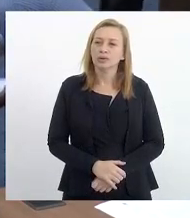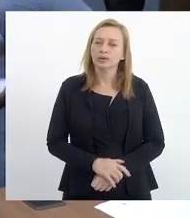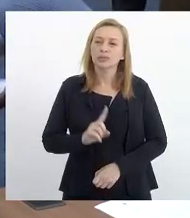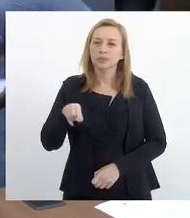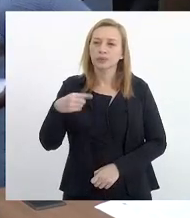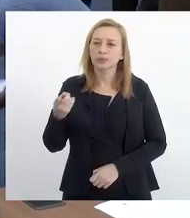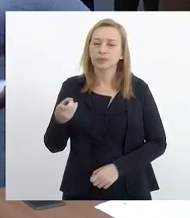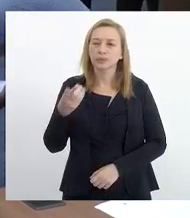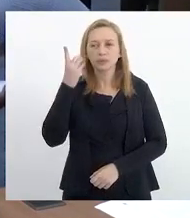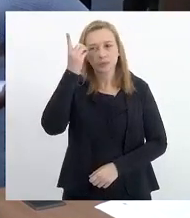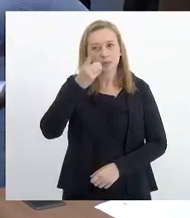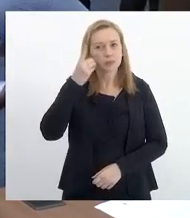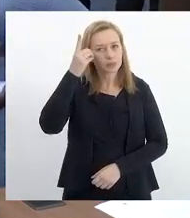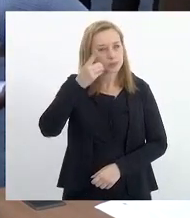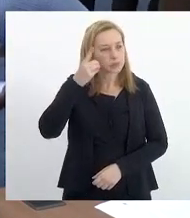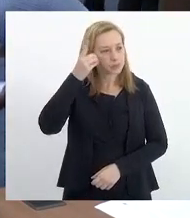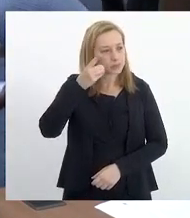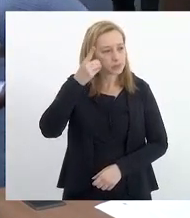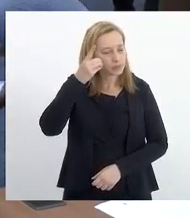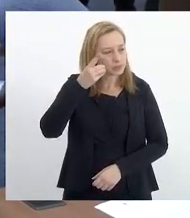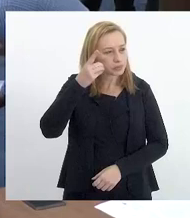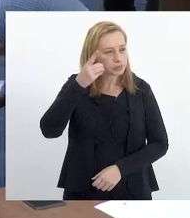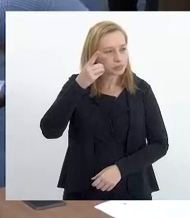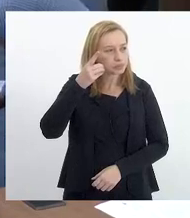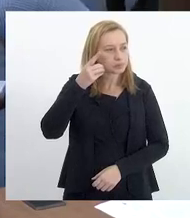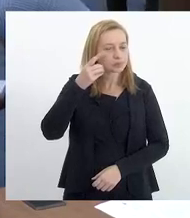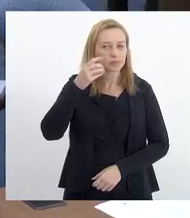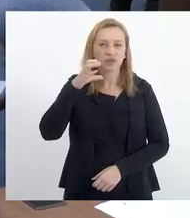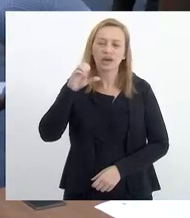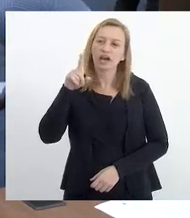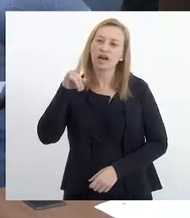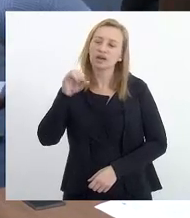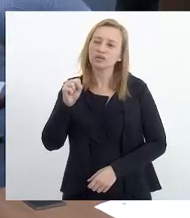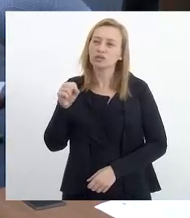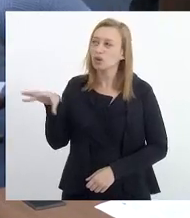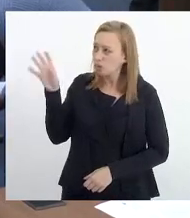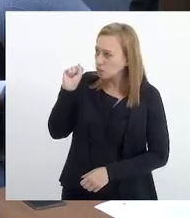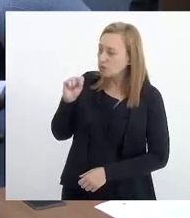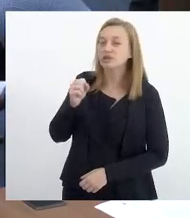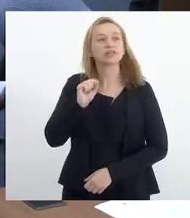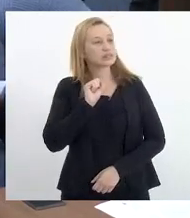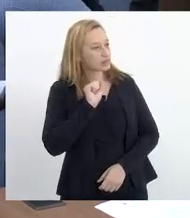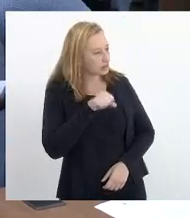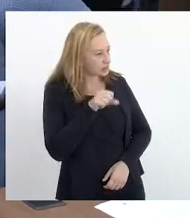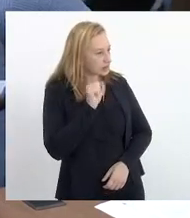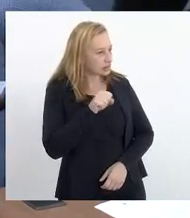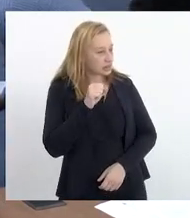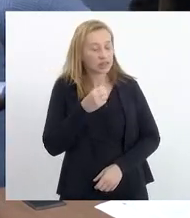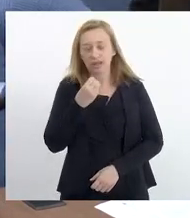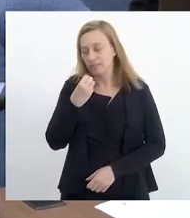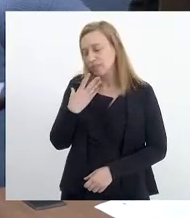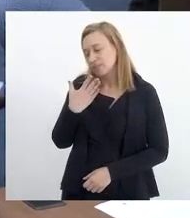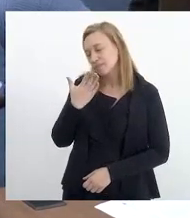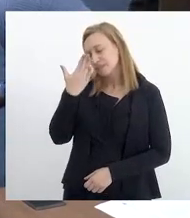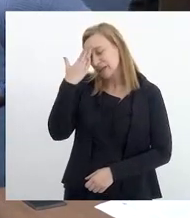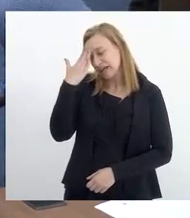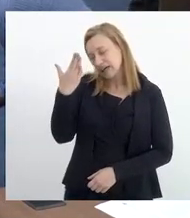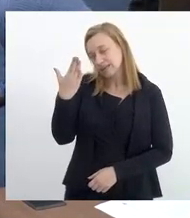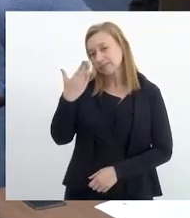Seguida, Carlos Augusto, sim, enfermeira. Sim, presidente, já me ouve? Sim, muito bem, claramente. Ah, que bom, obrigada.